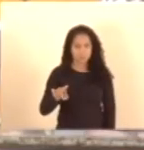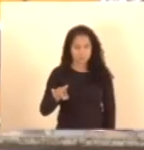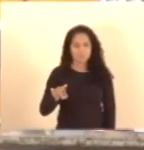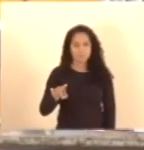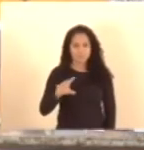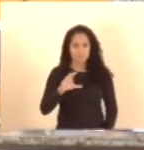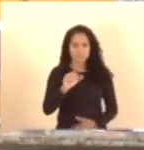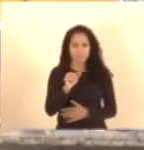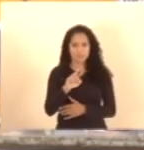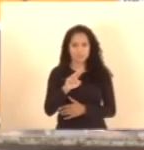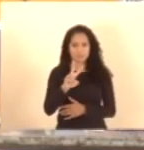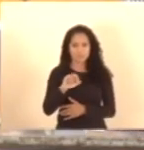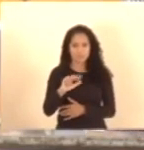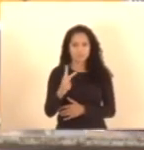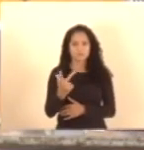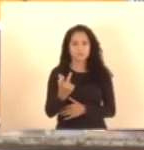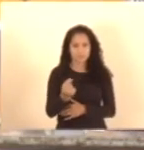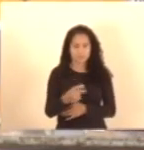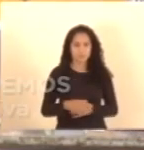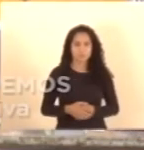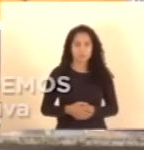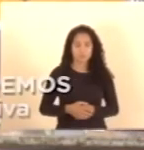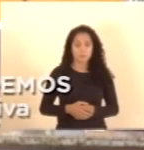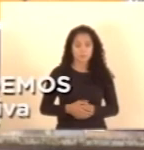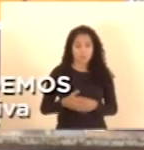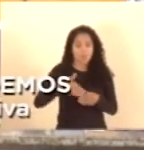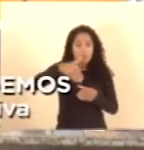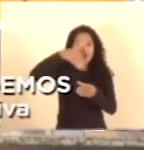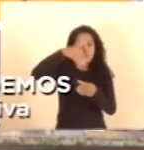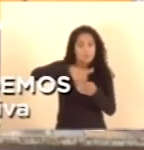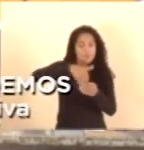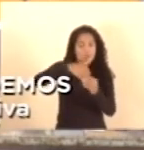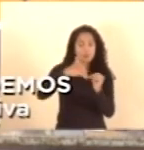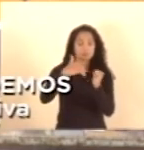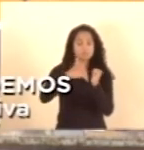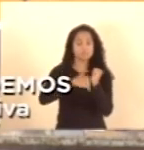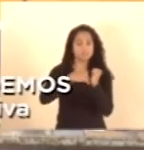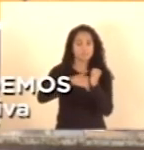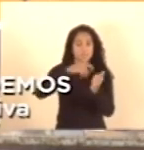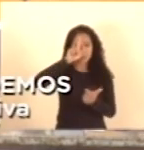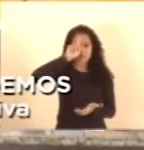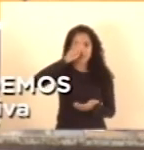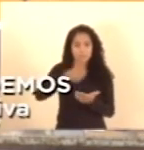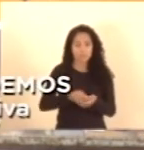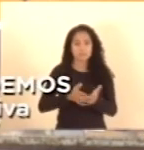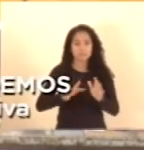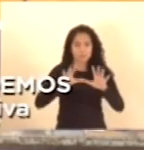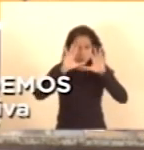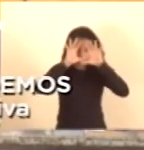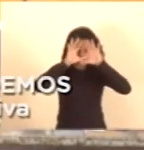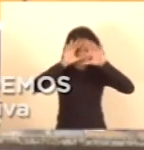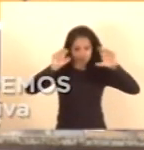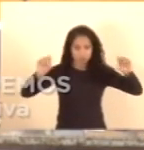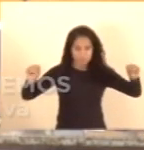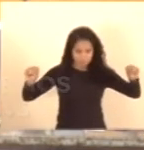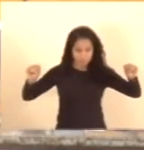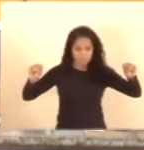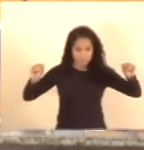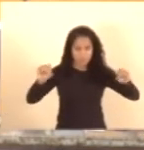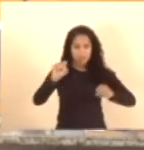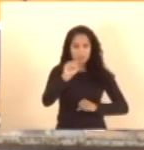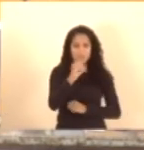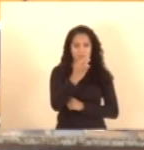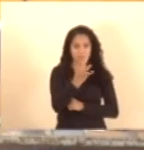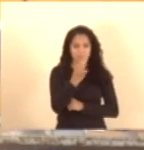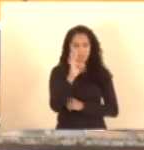A votação será secreta conforme decisão do Supremo Tribunal Federal, através de uma